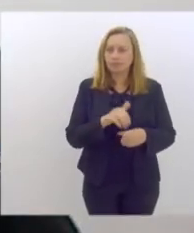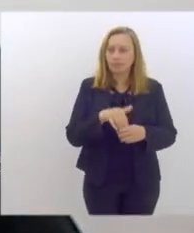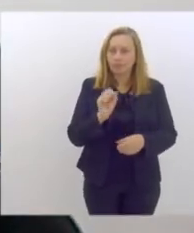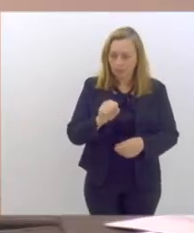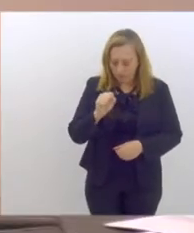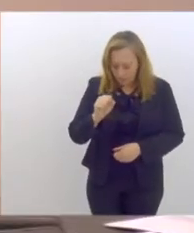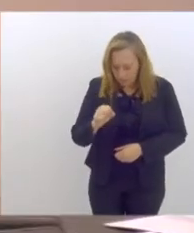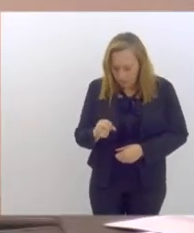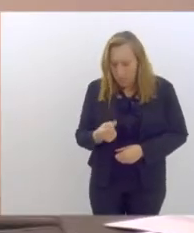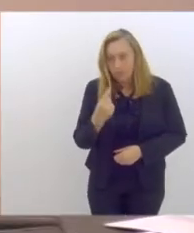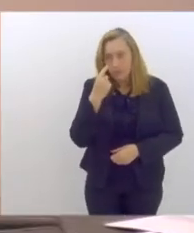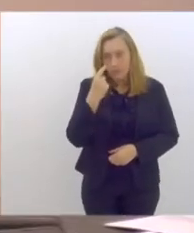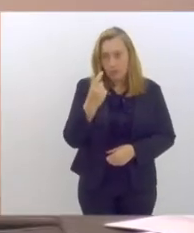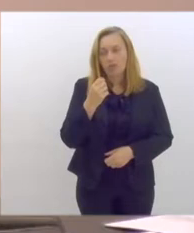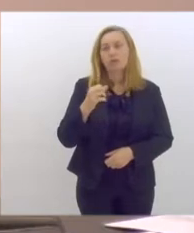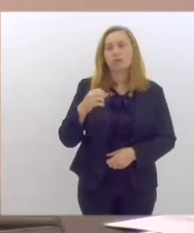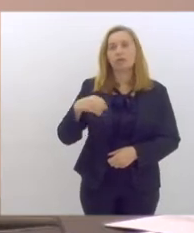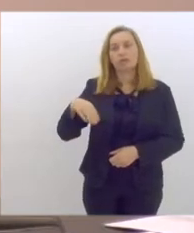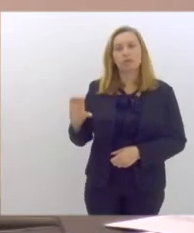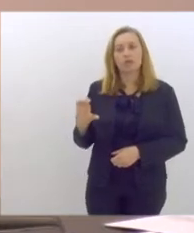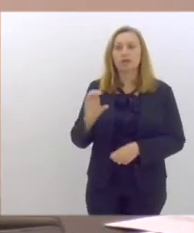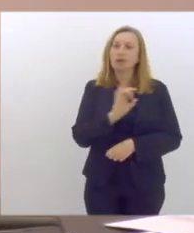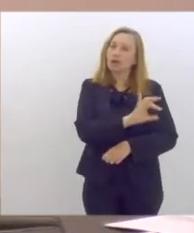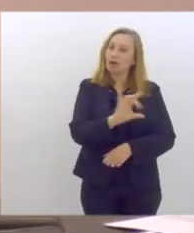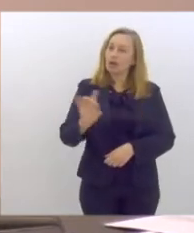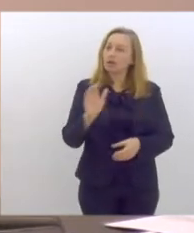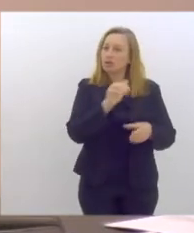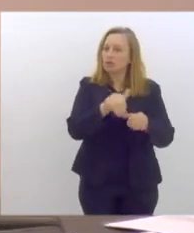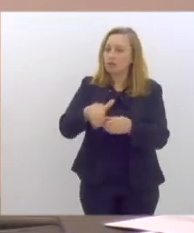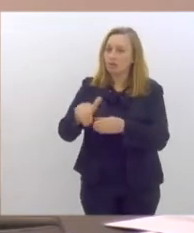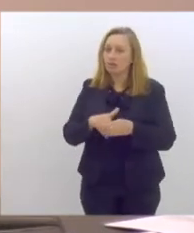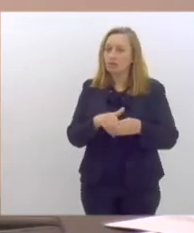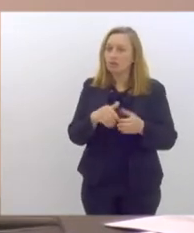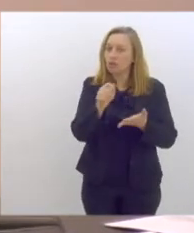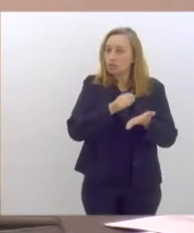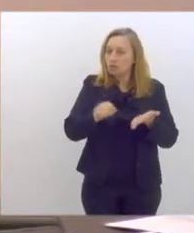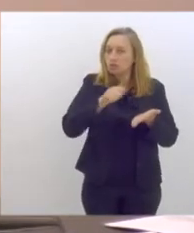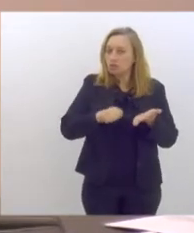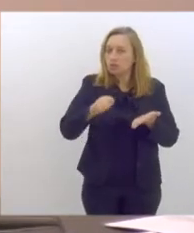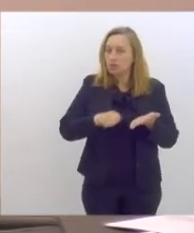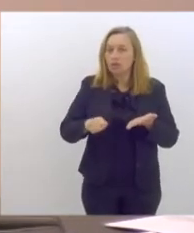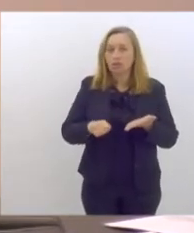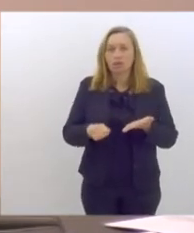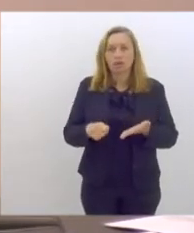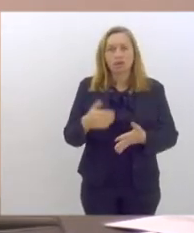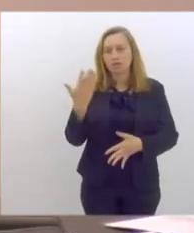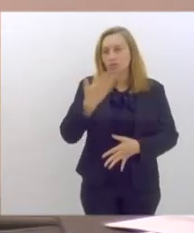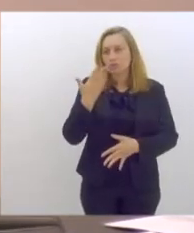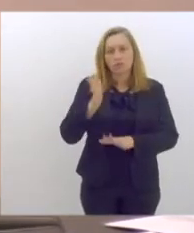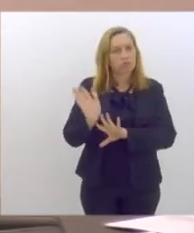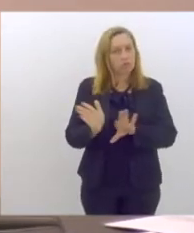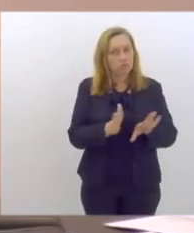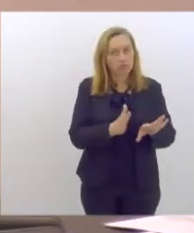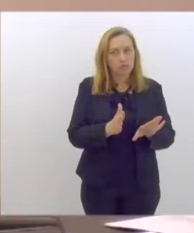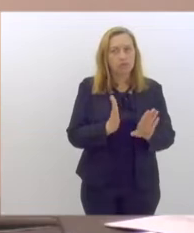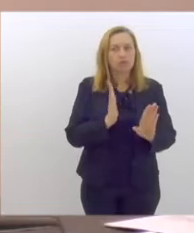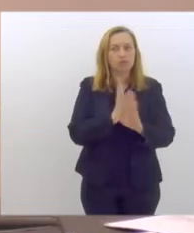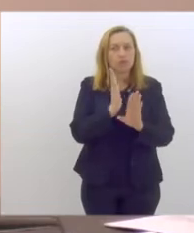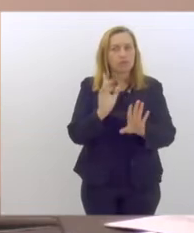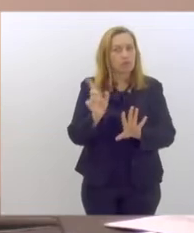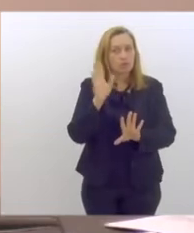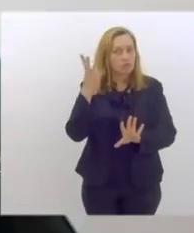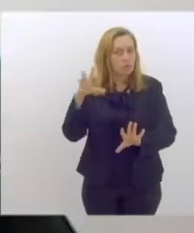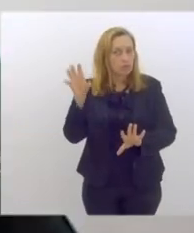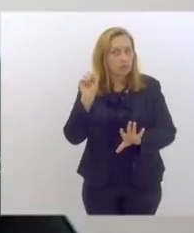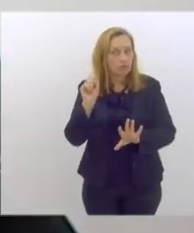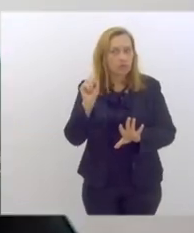Olha só cada um que vai voltando eu vou te ficando eu não tinha passado de repente eu não viu aí